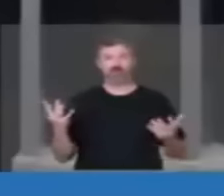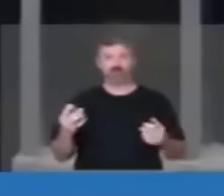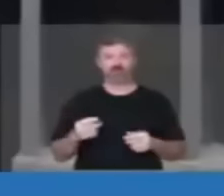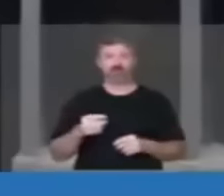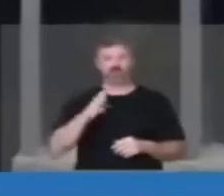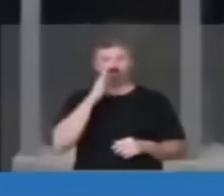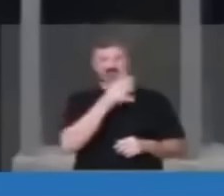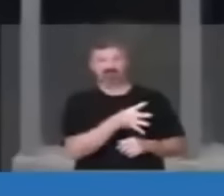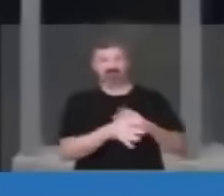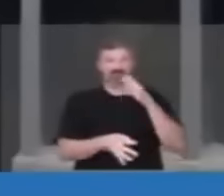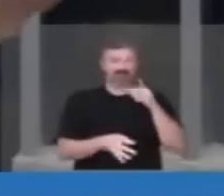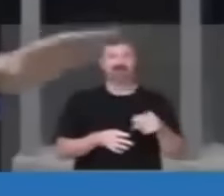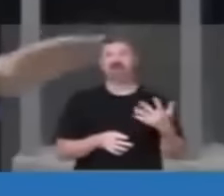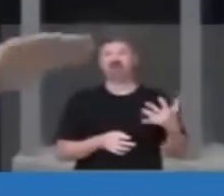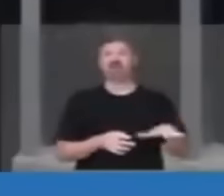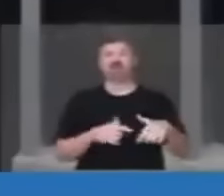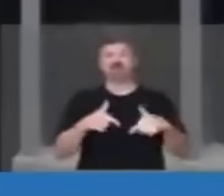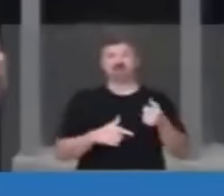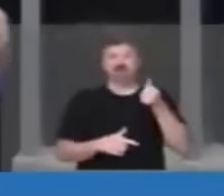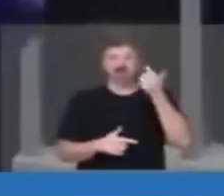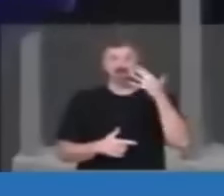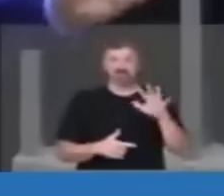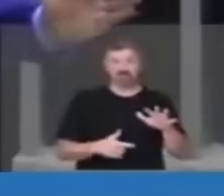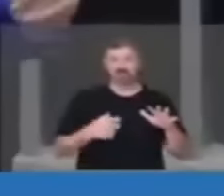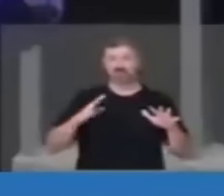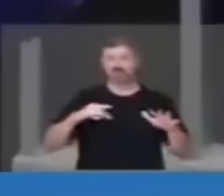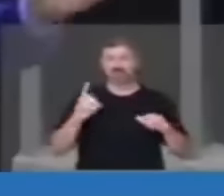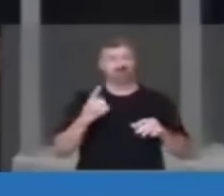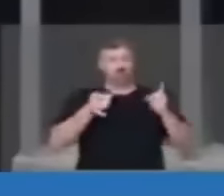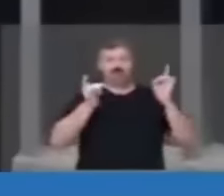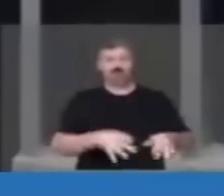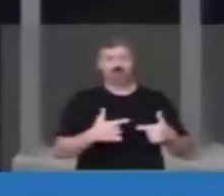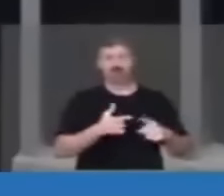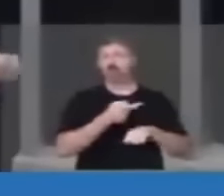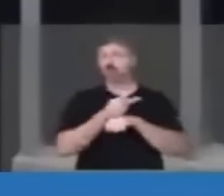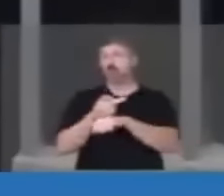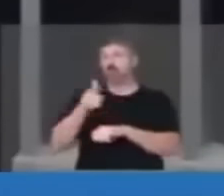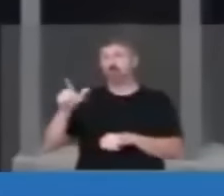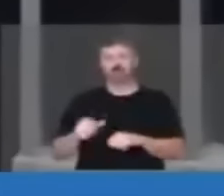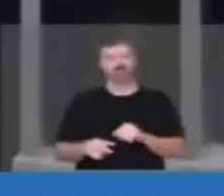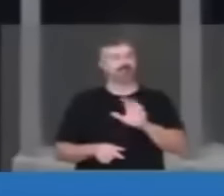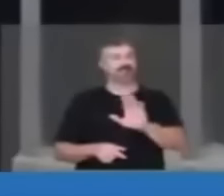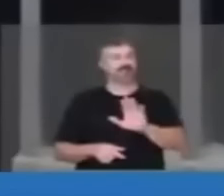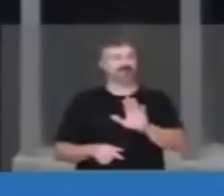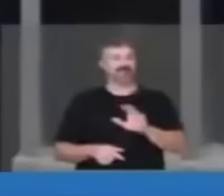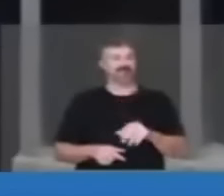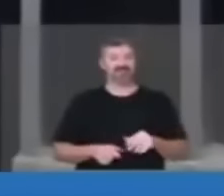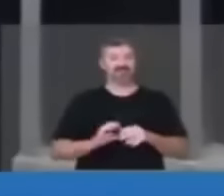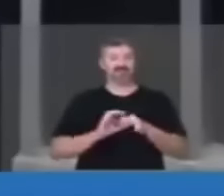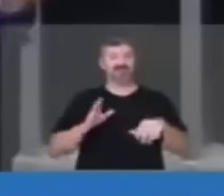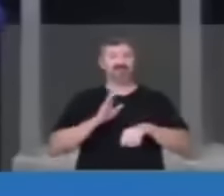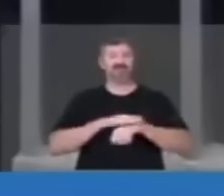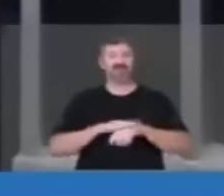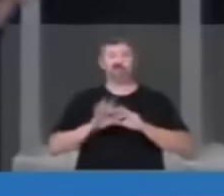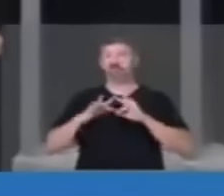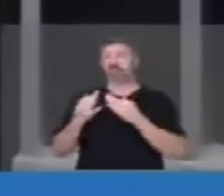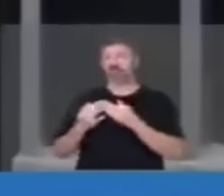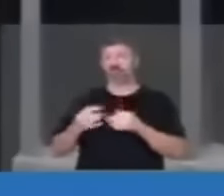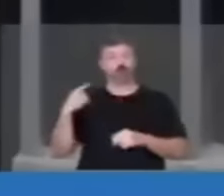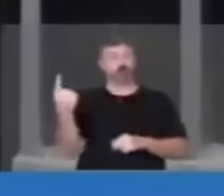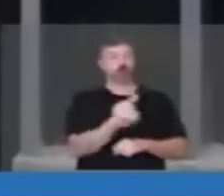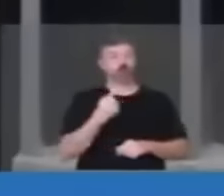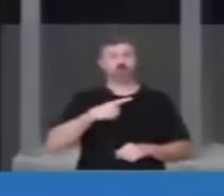que quem não quer trabalhar por 6x1, que se demita, que procure outro emprego, quando se tem tempo livre com a família, como todos aqui